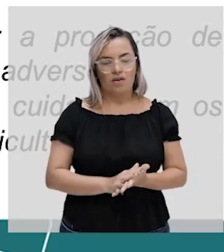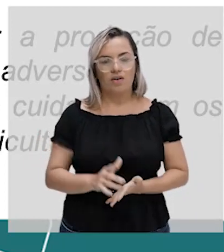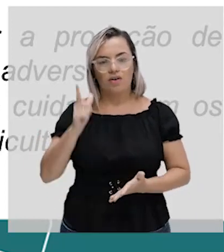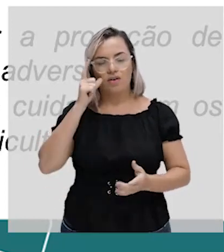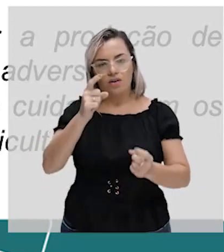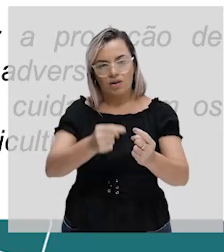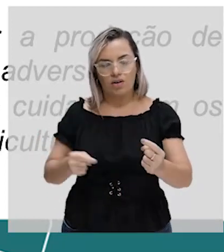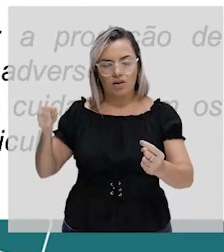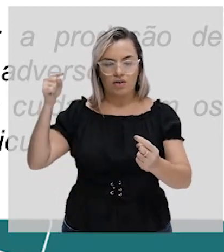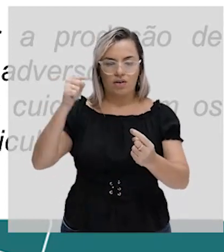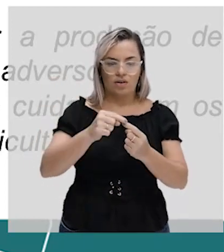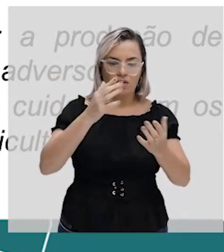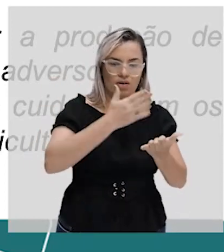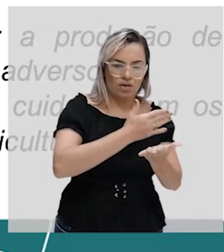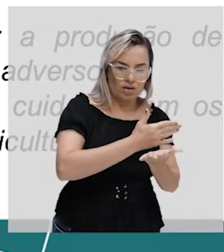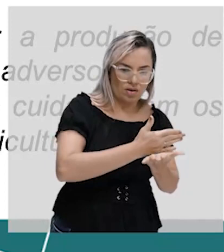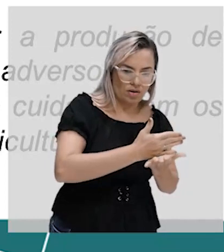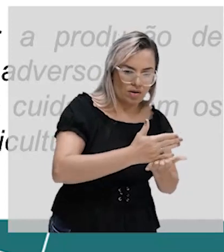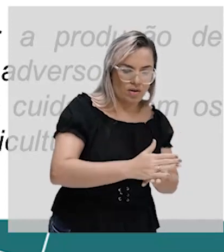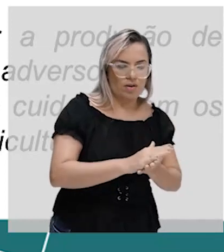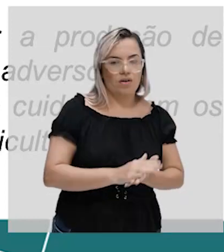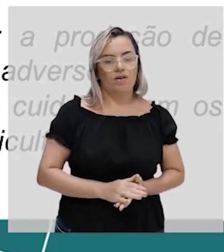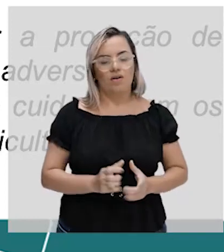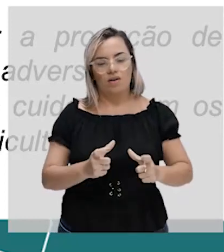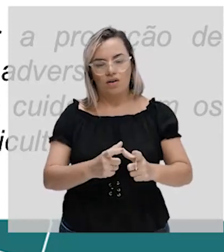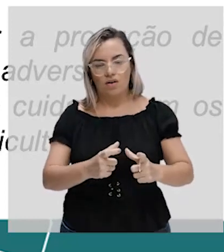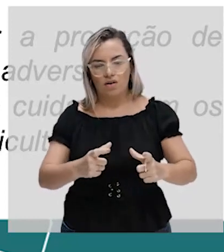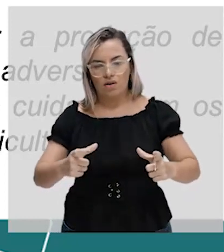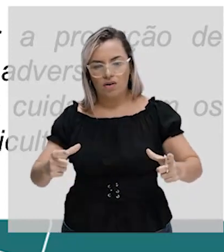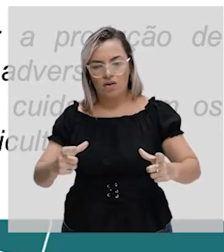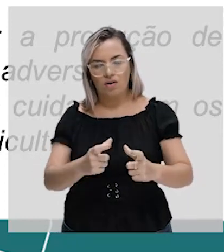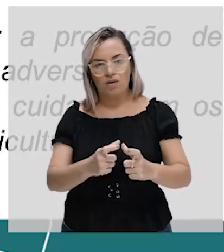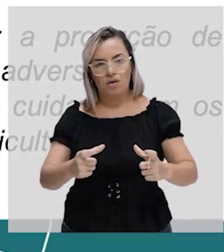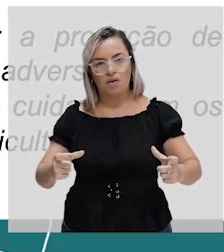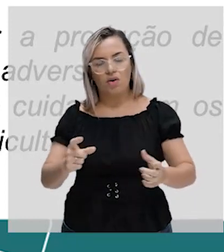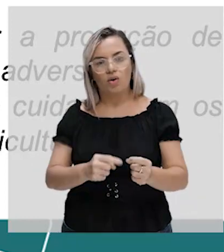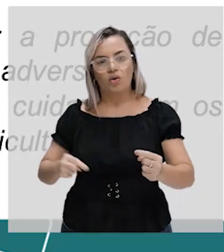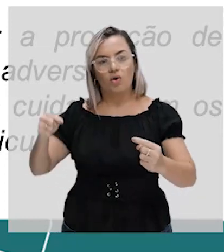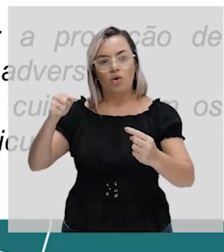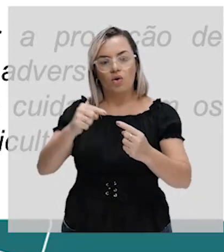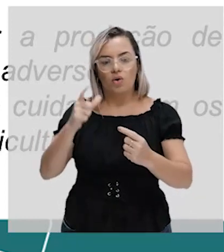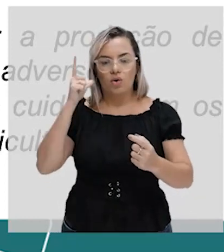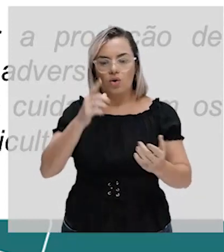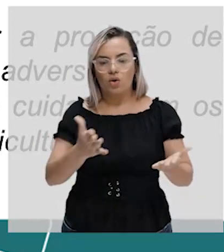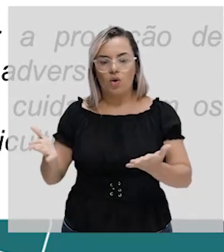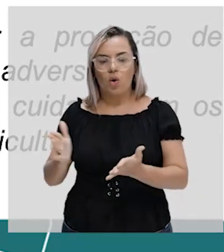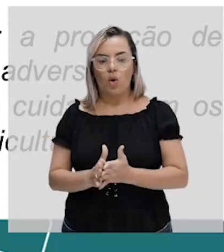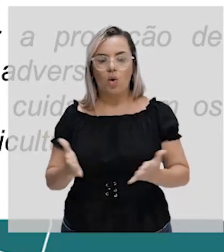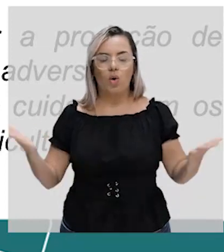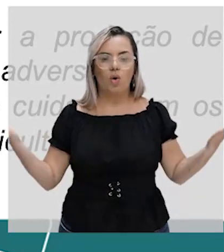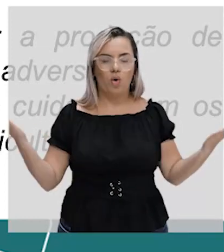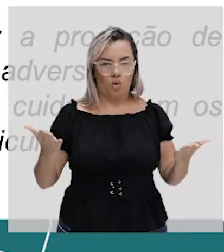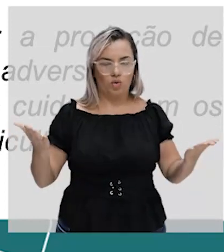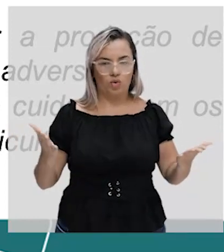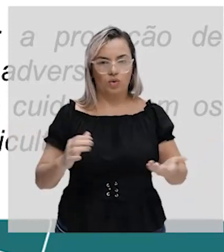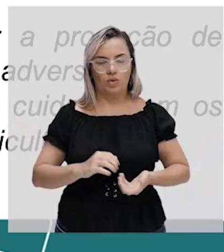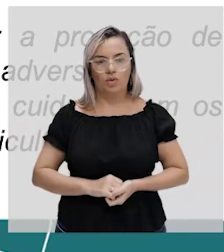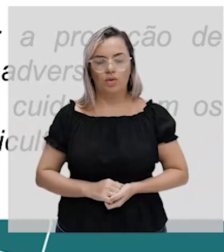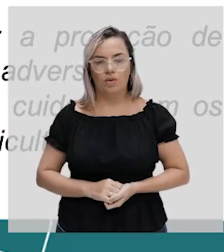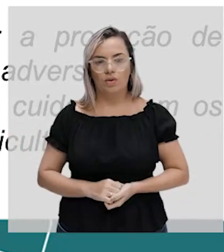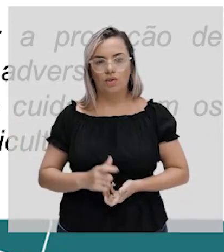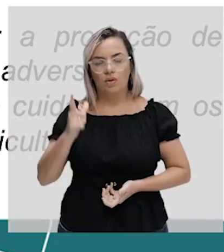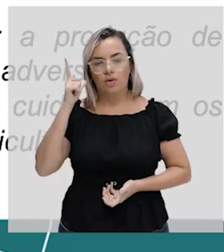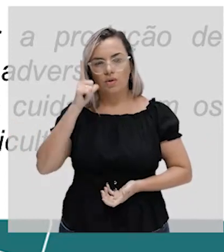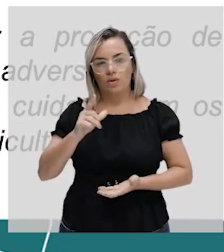objetivo inicial, pois ela vai aumentar de fato a eficácia na produção alimentar. Hoje, muita atenção, se